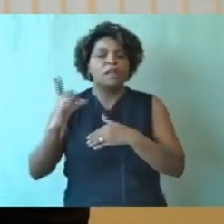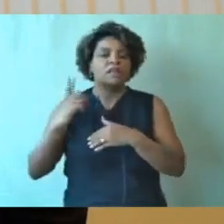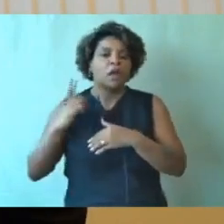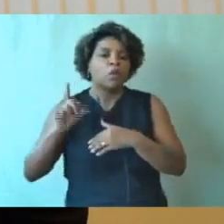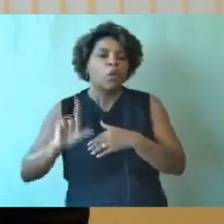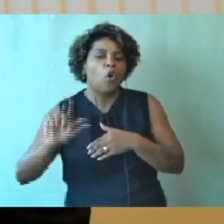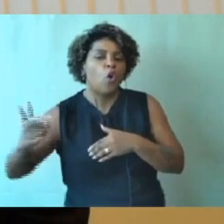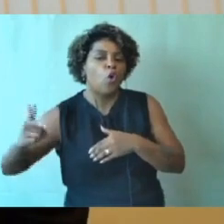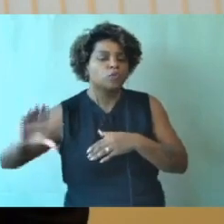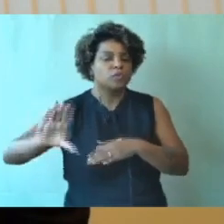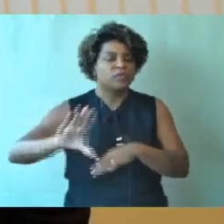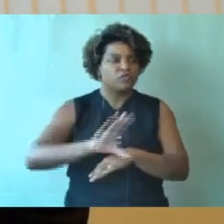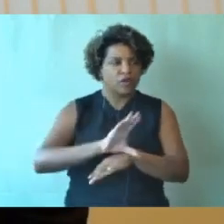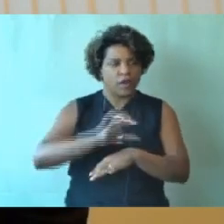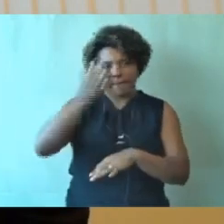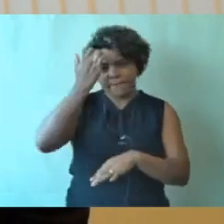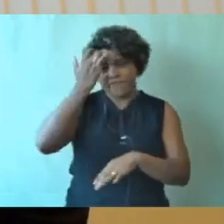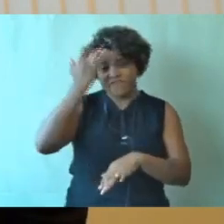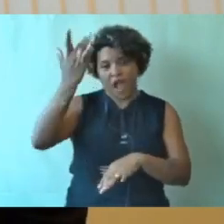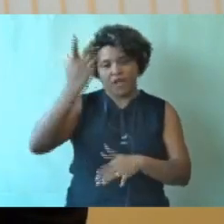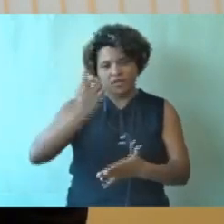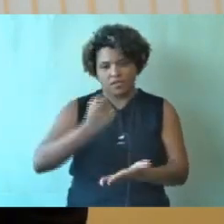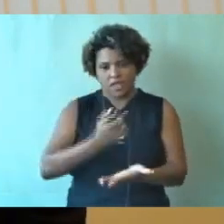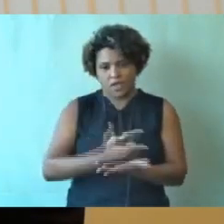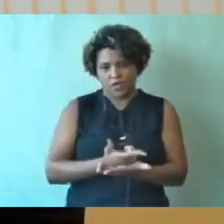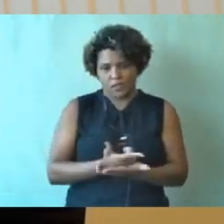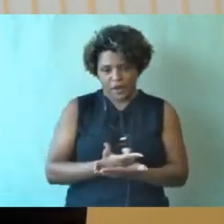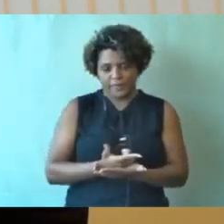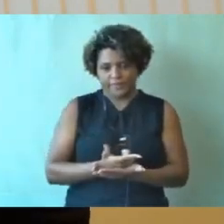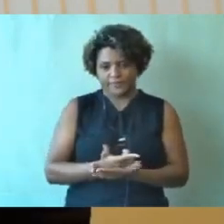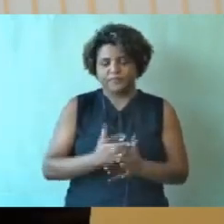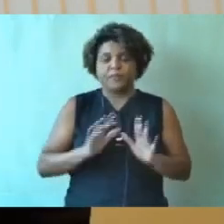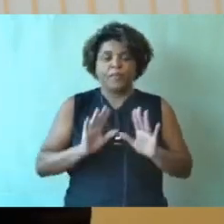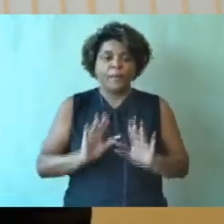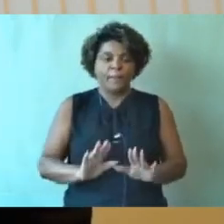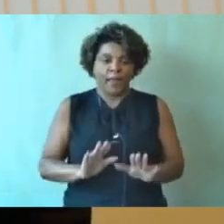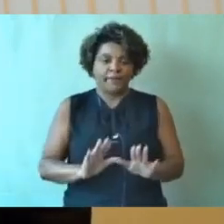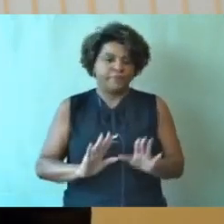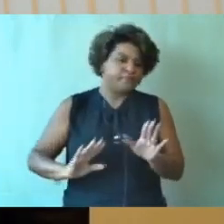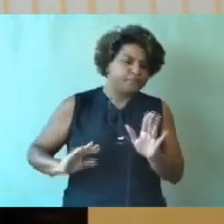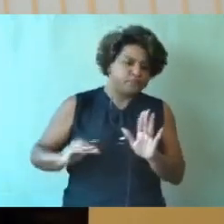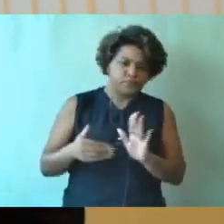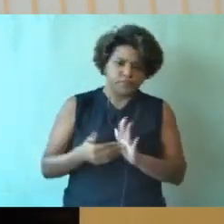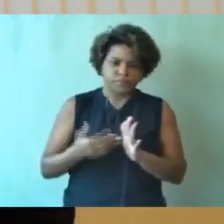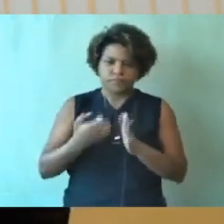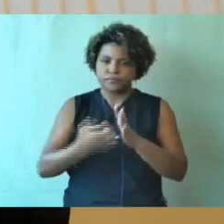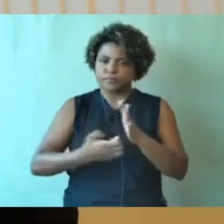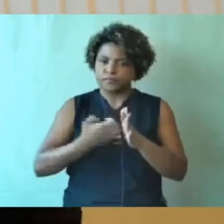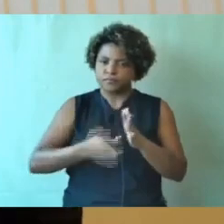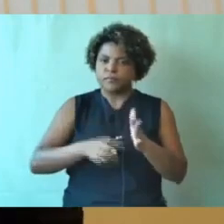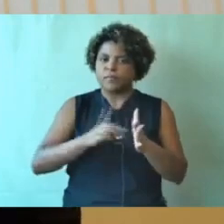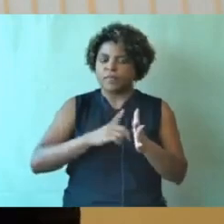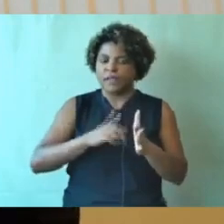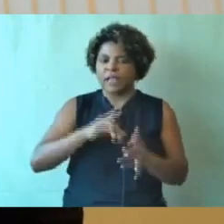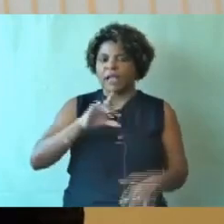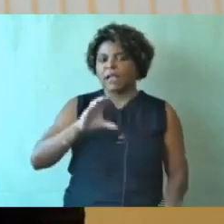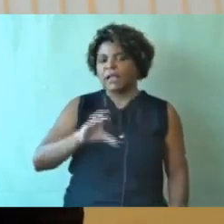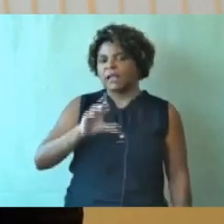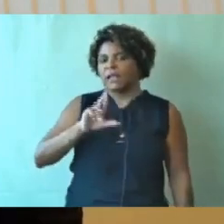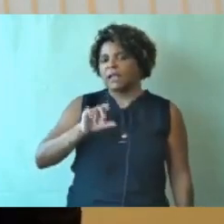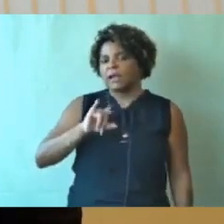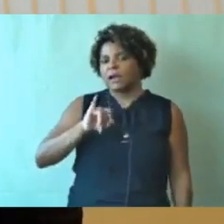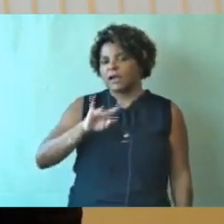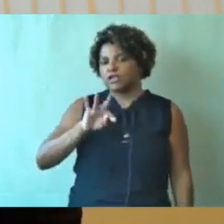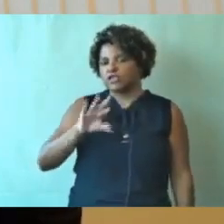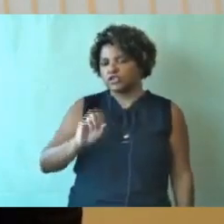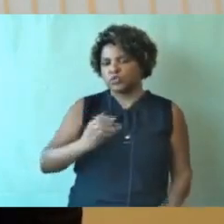comprar. Agora, as empresas, então, na hora que tem seu crédito aprovado, que o banco confia nessa nova modelo de remuneração